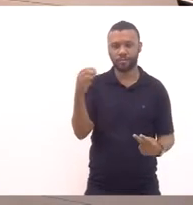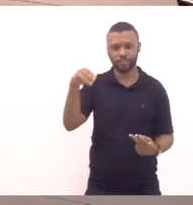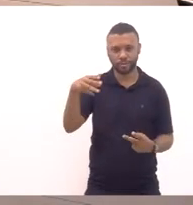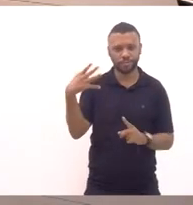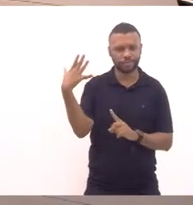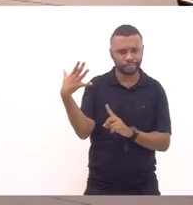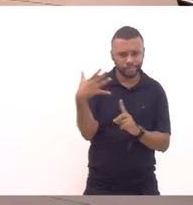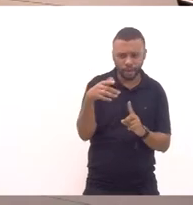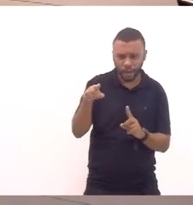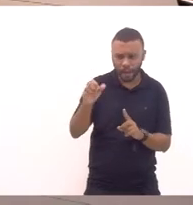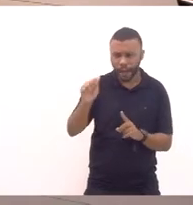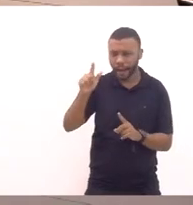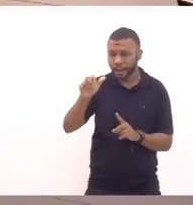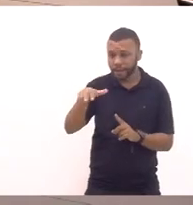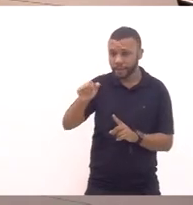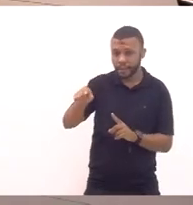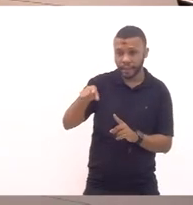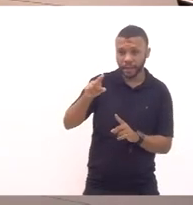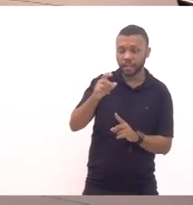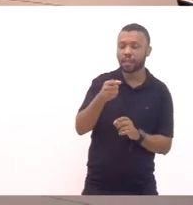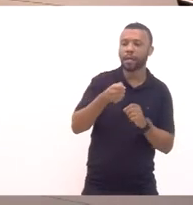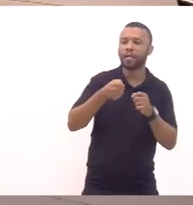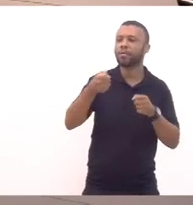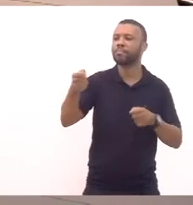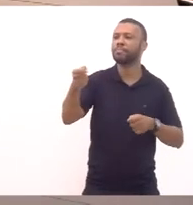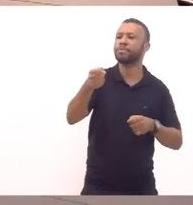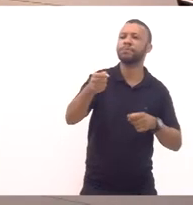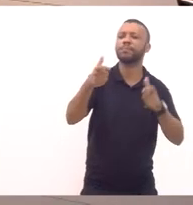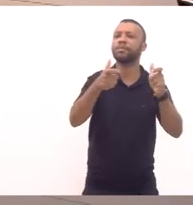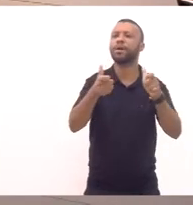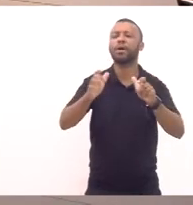Lana, que está aqui, está lá atrás. Lana,